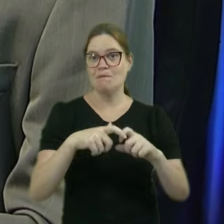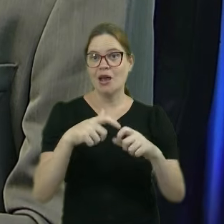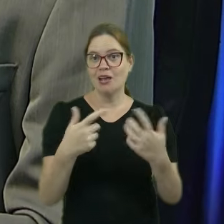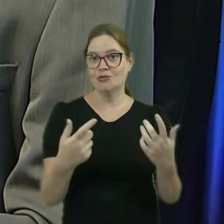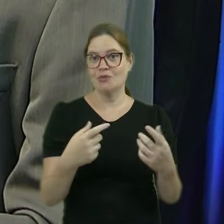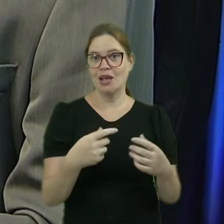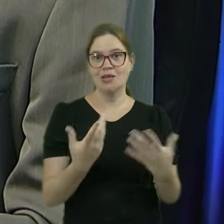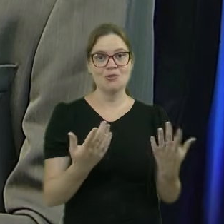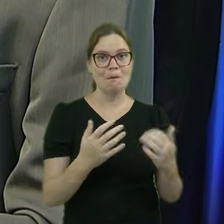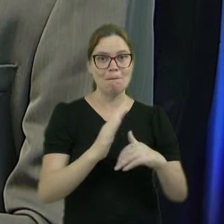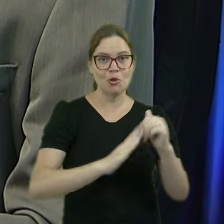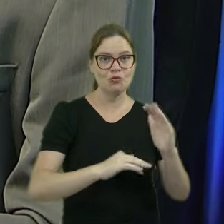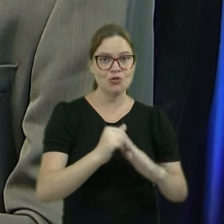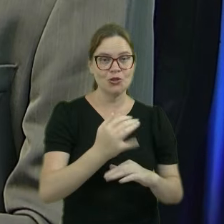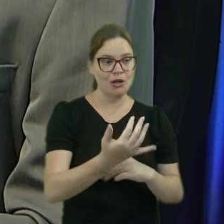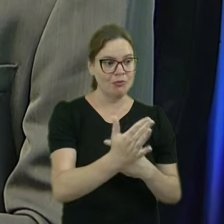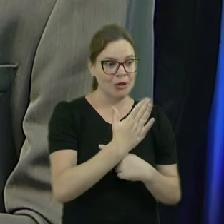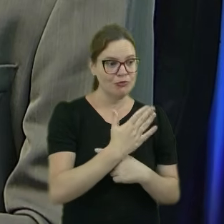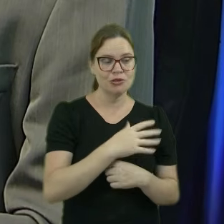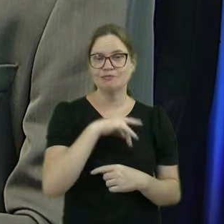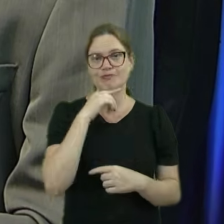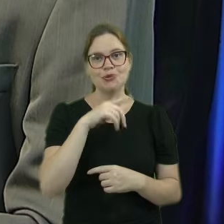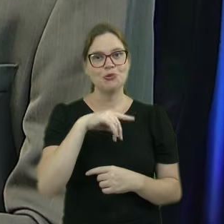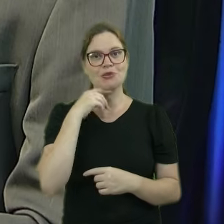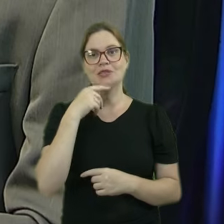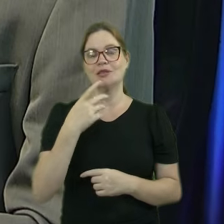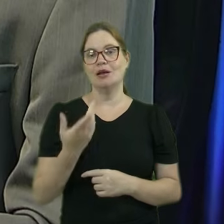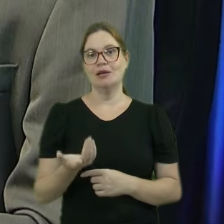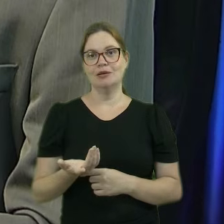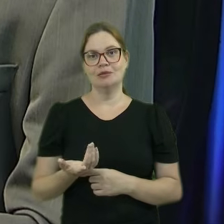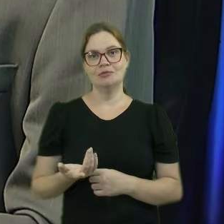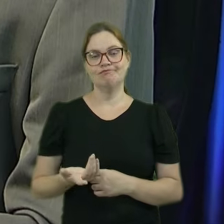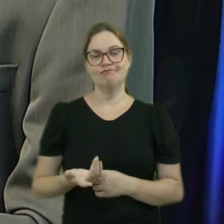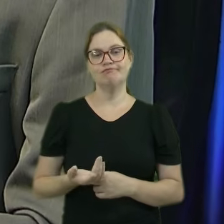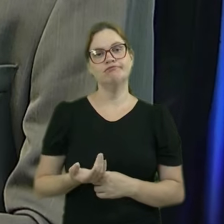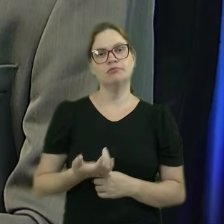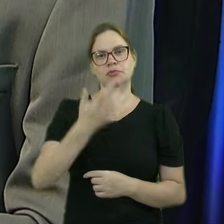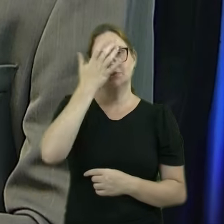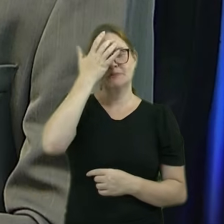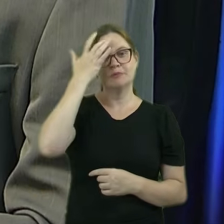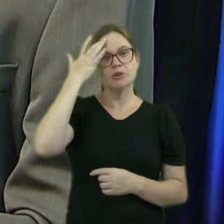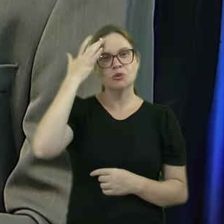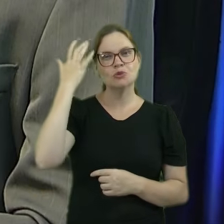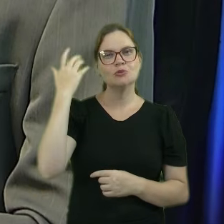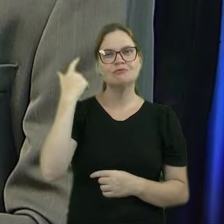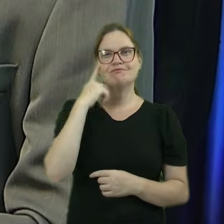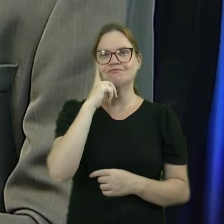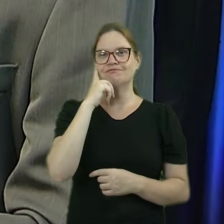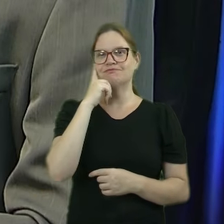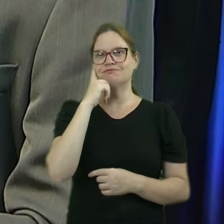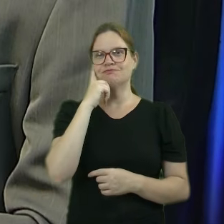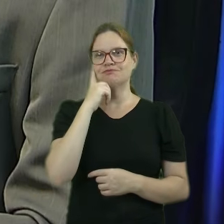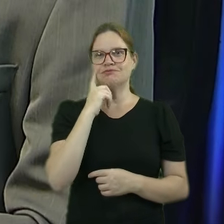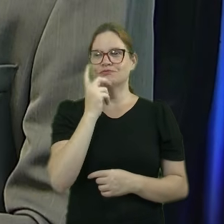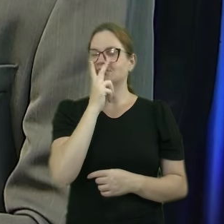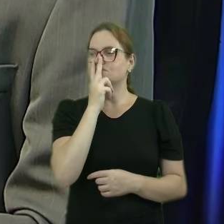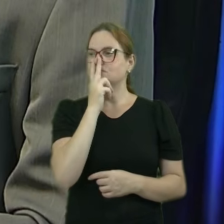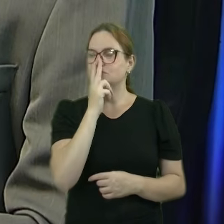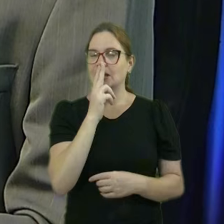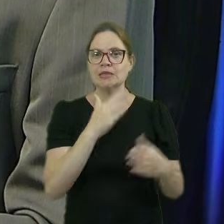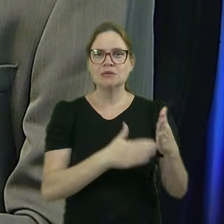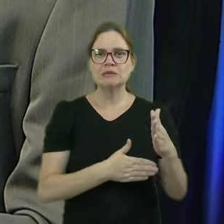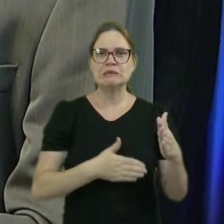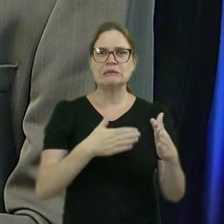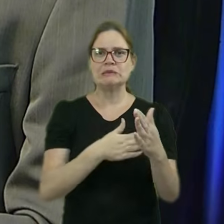não consegue te dar uma resposta e a pessoa fica privado em todos